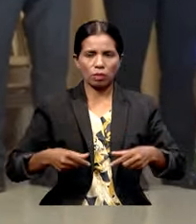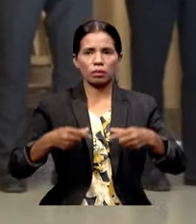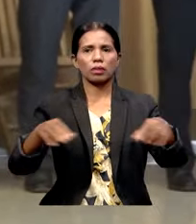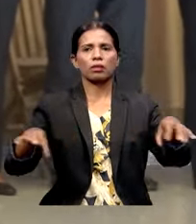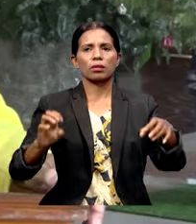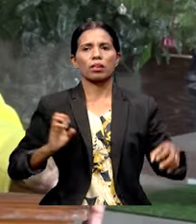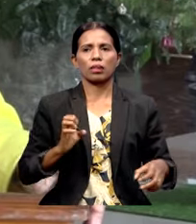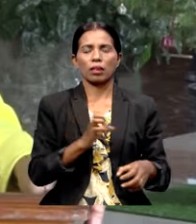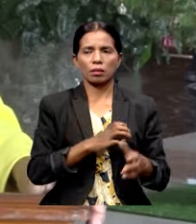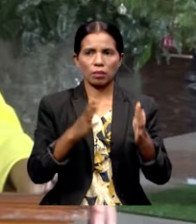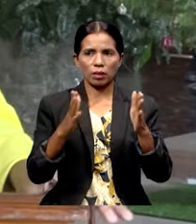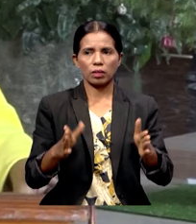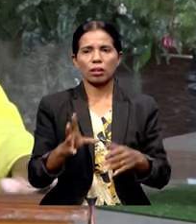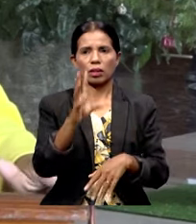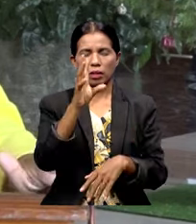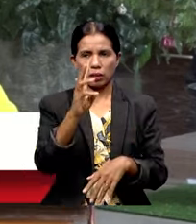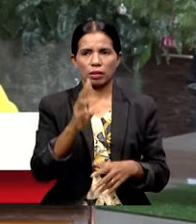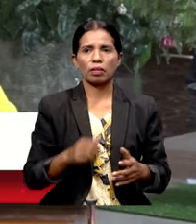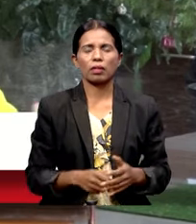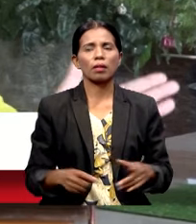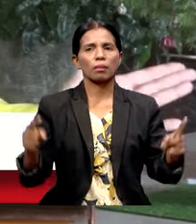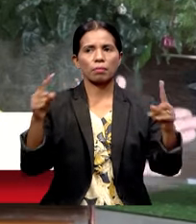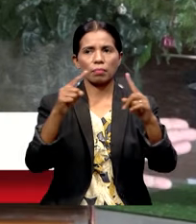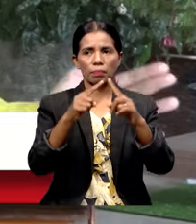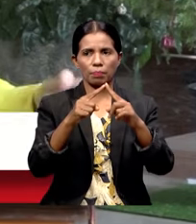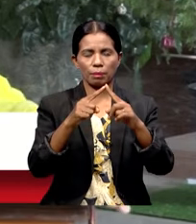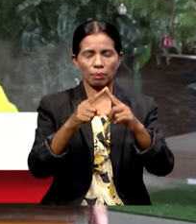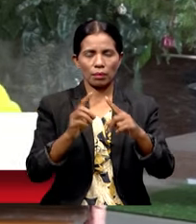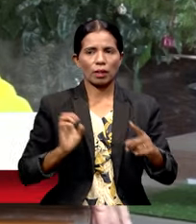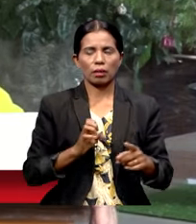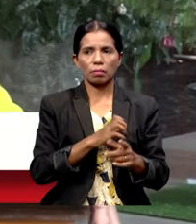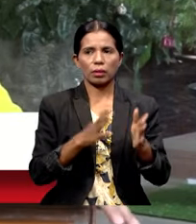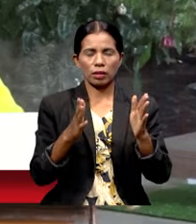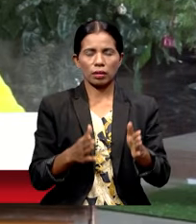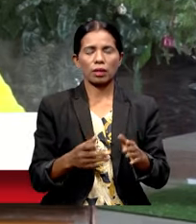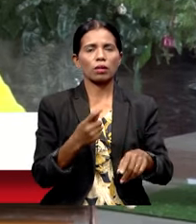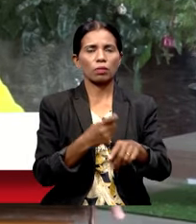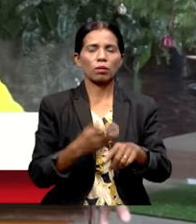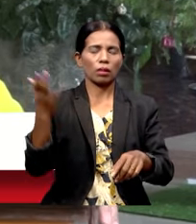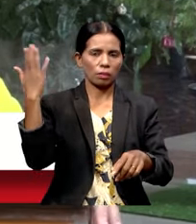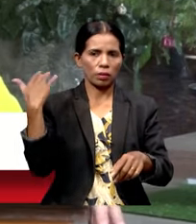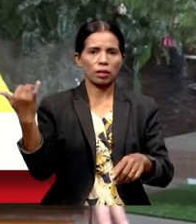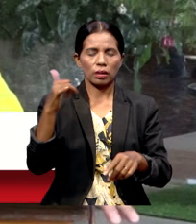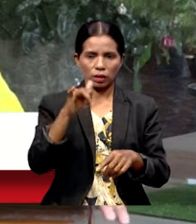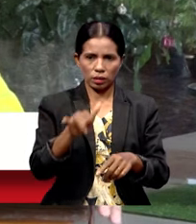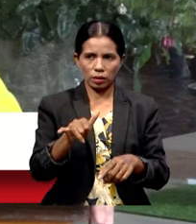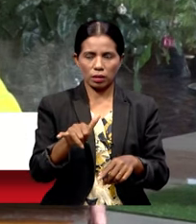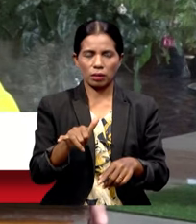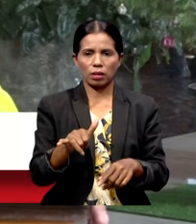os embaixadores na INEM. Os embaixadores agora, neste momento, ainda vão. Sirenia